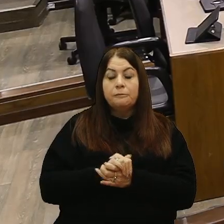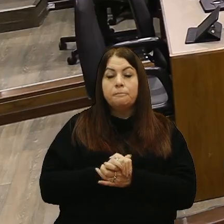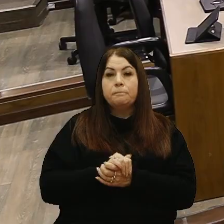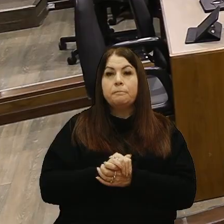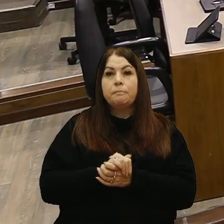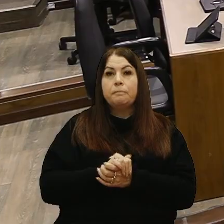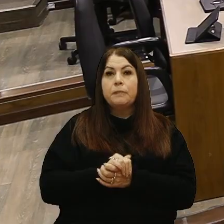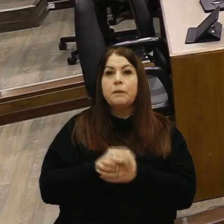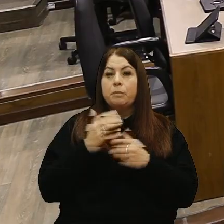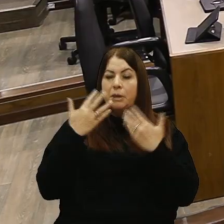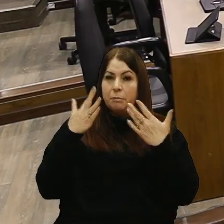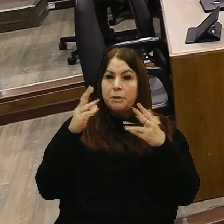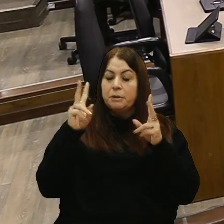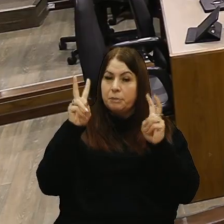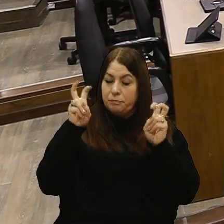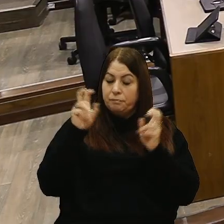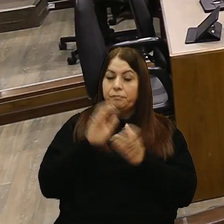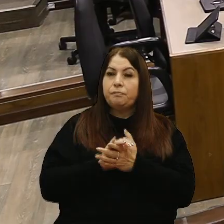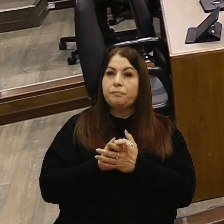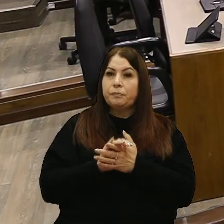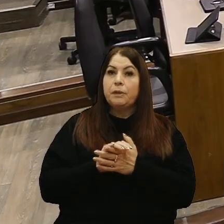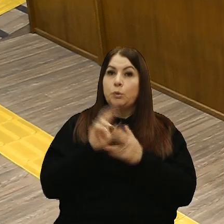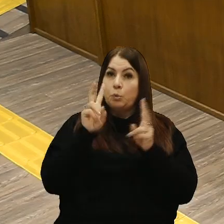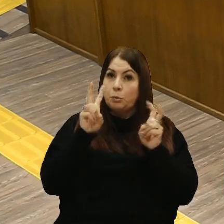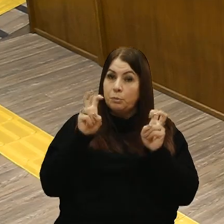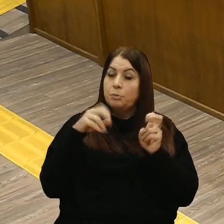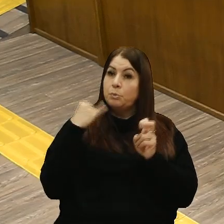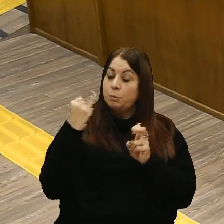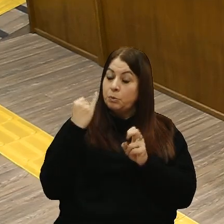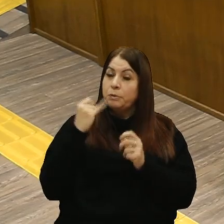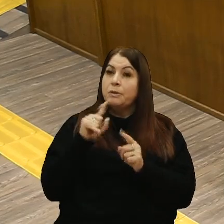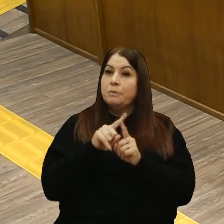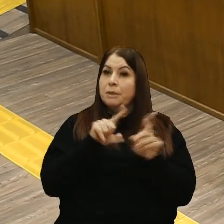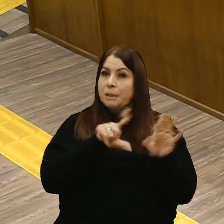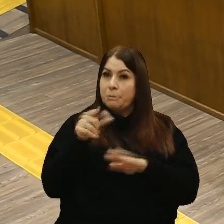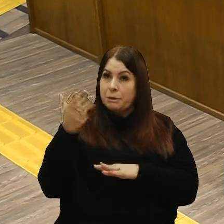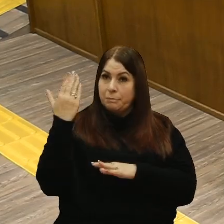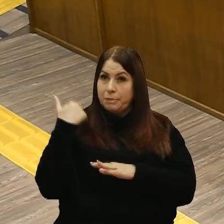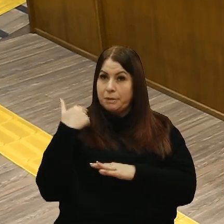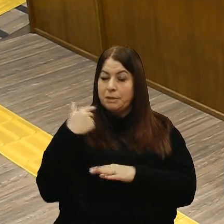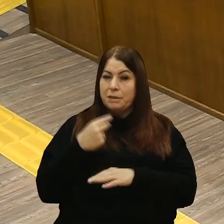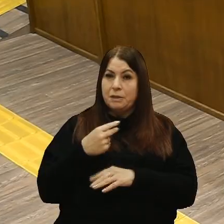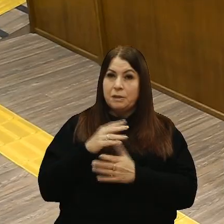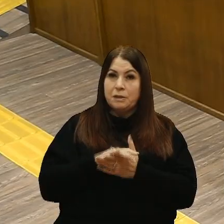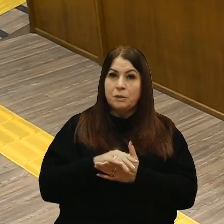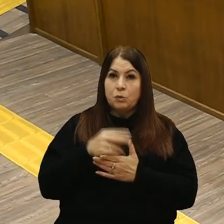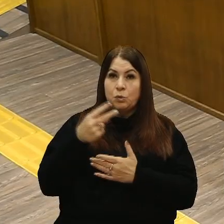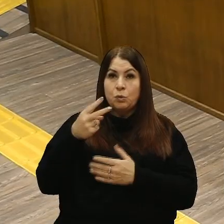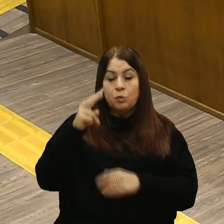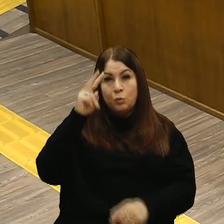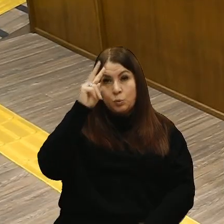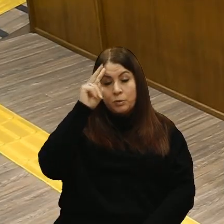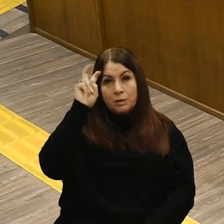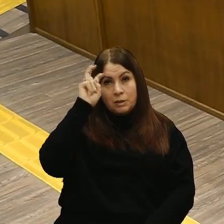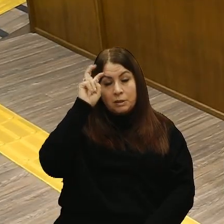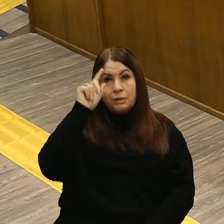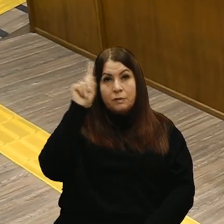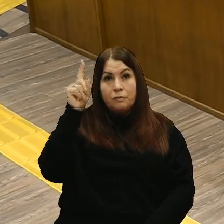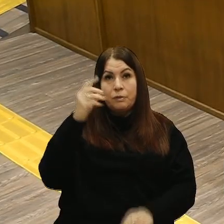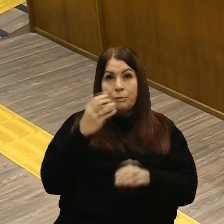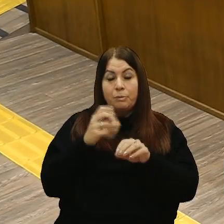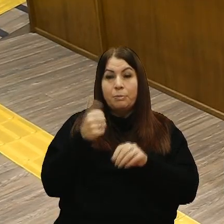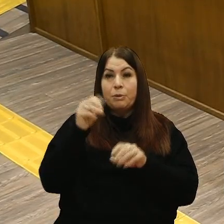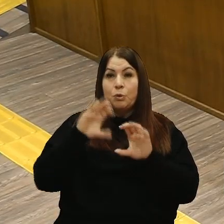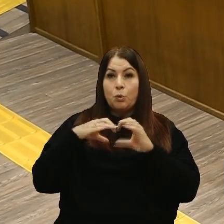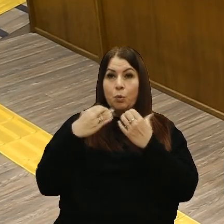Vereador Lucas, parabéns pelo tema. É um tema muito importante que, inclusive, semana passada, entre segunda e quinta-feira, estive no Congresso, primeiro